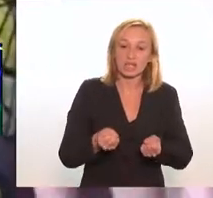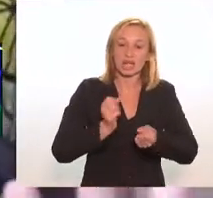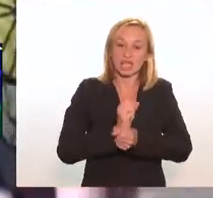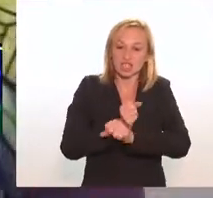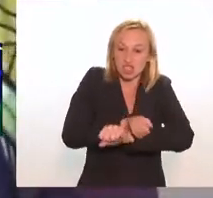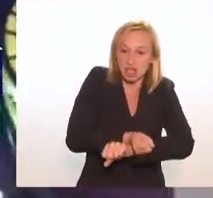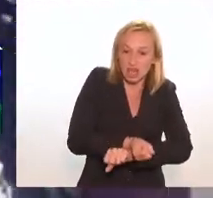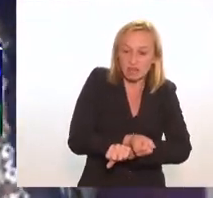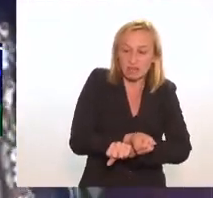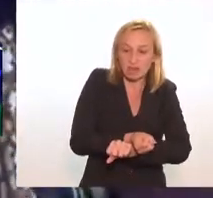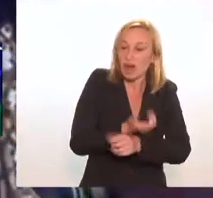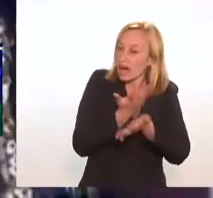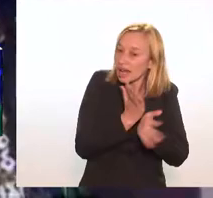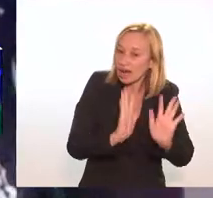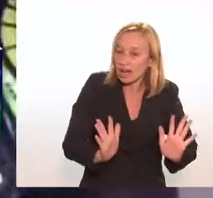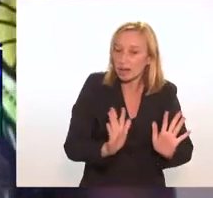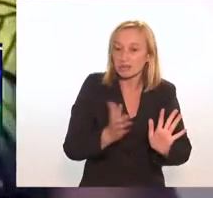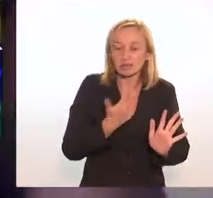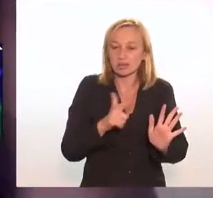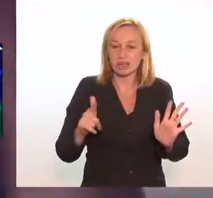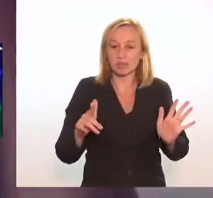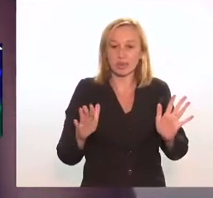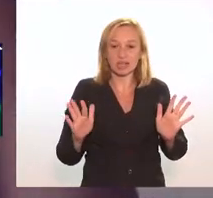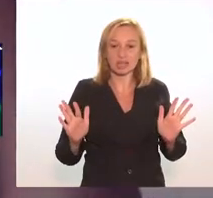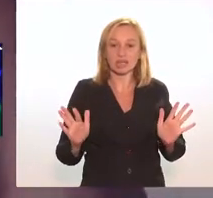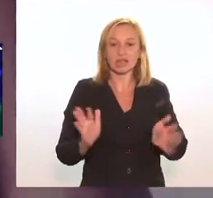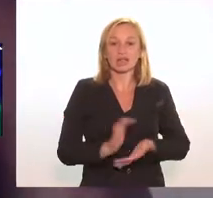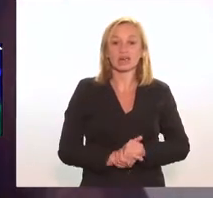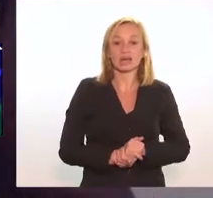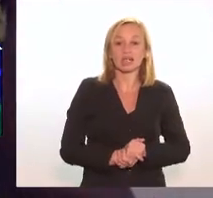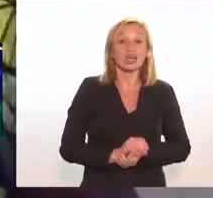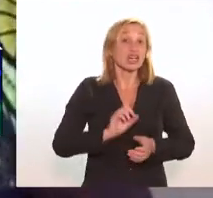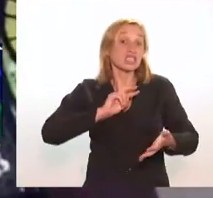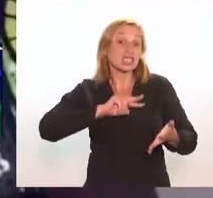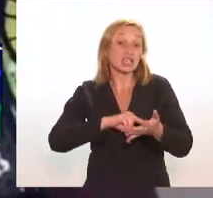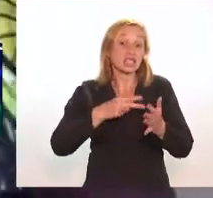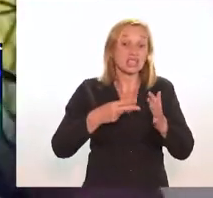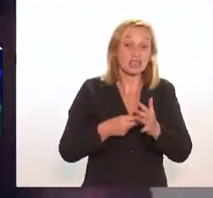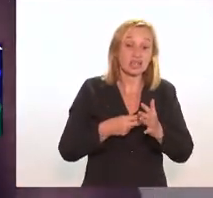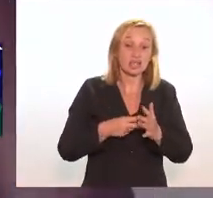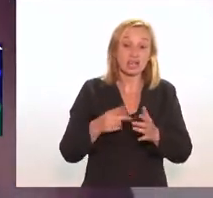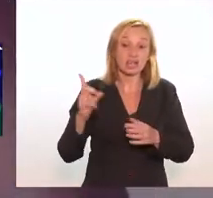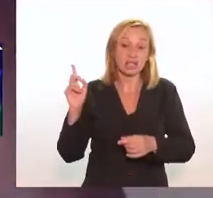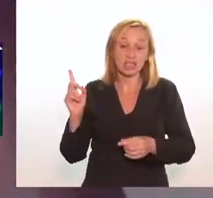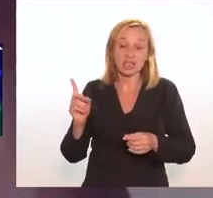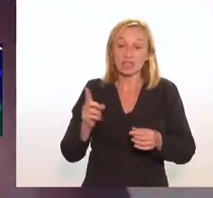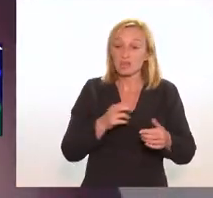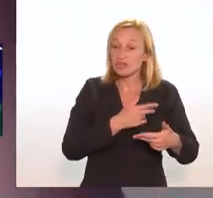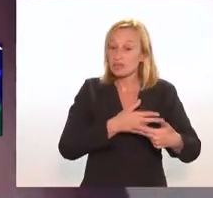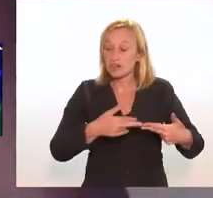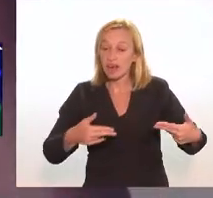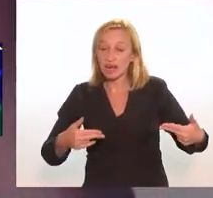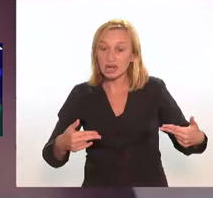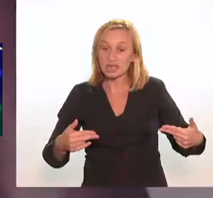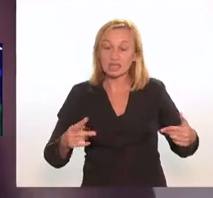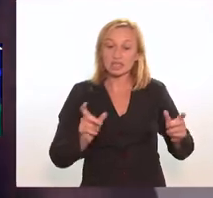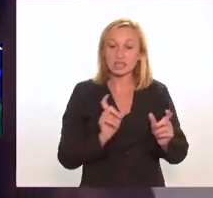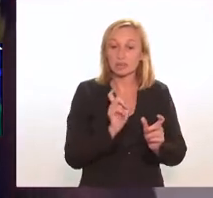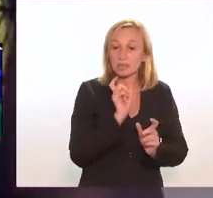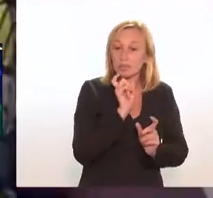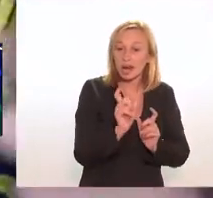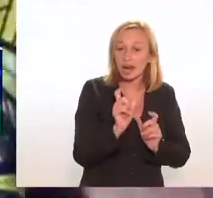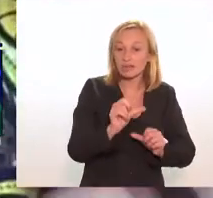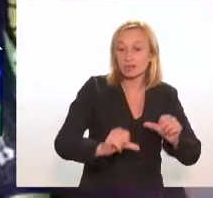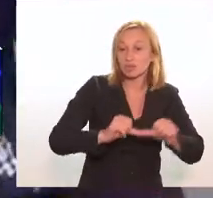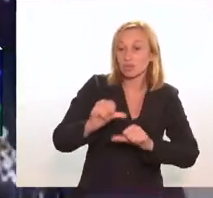já acabou e não tem mais nenhuma mazela que a gente passa, significa que de lá para cá várias palavras estão sofrendo mudança para que a